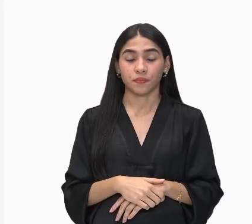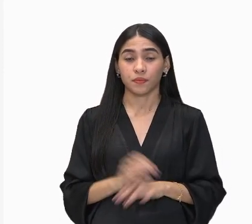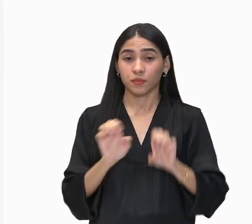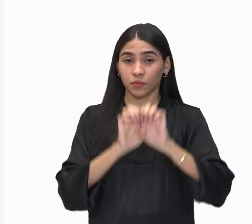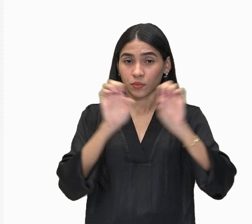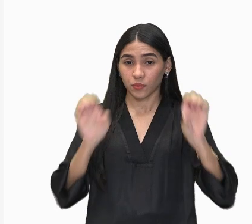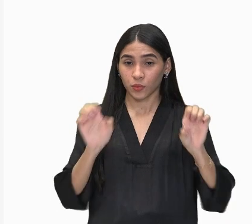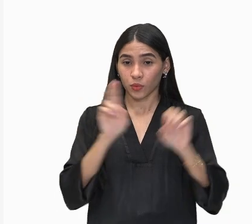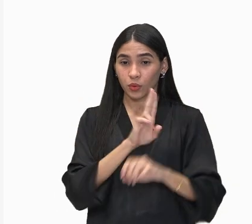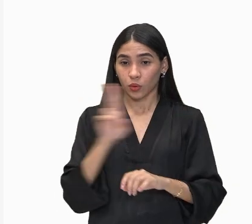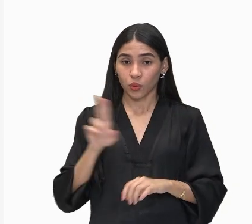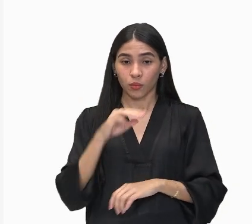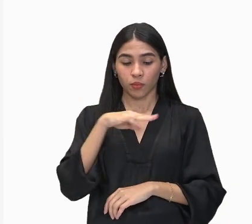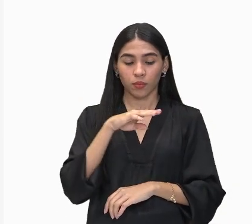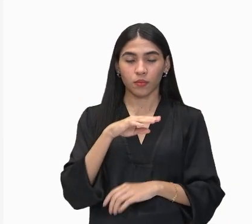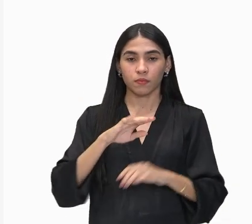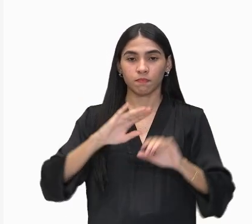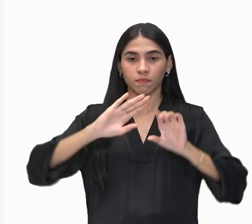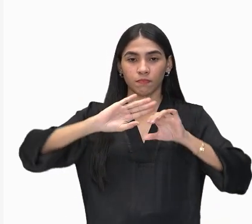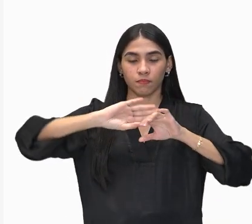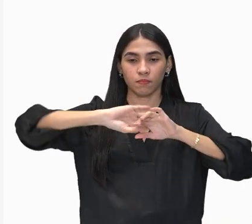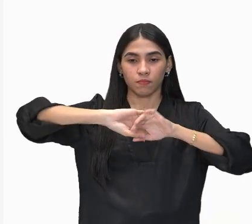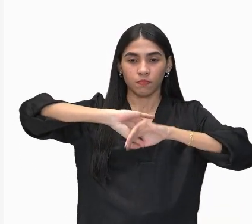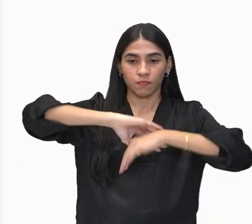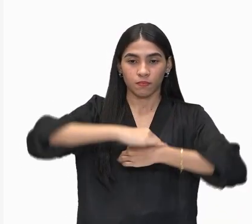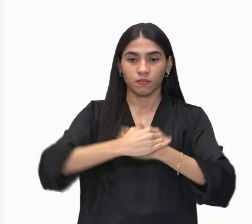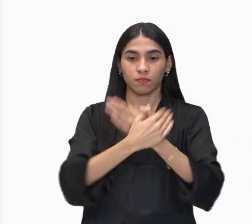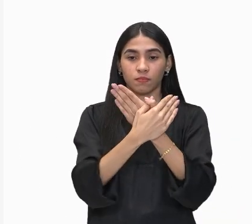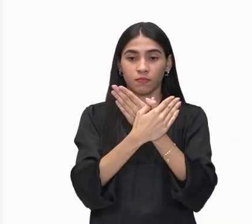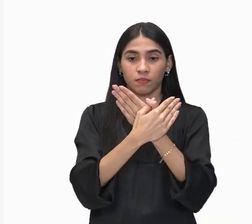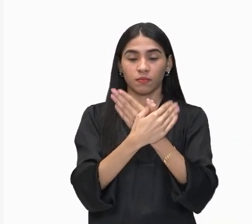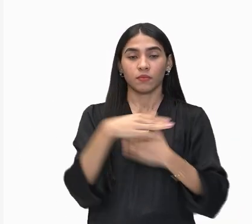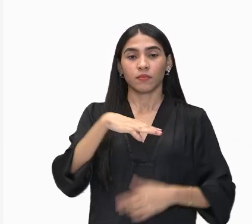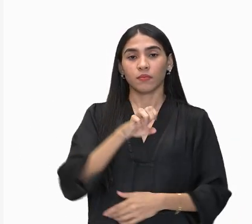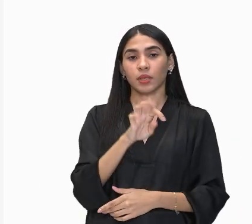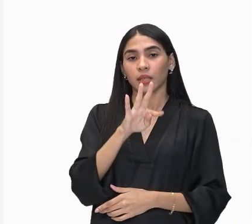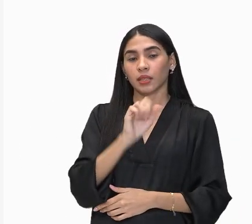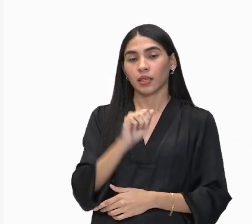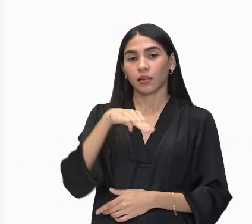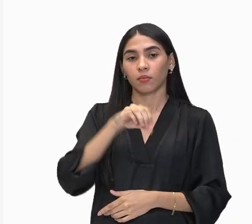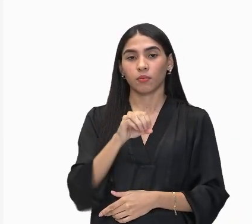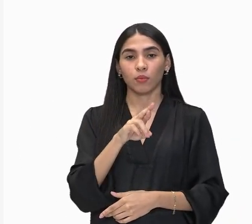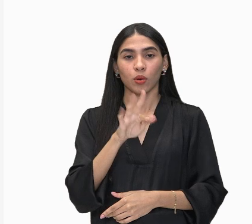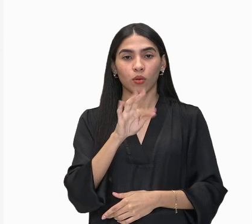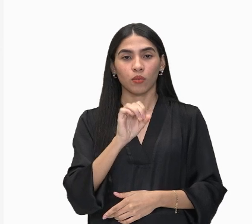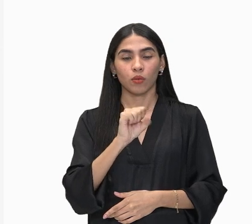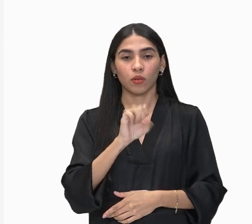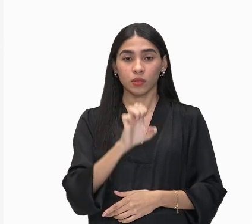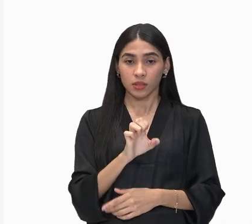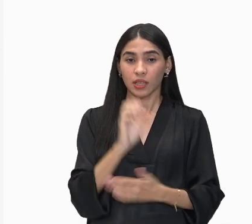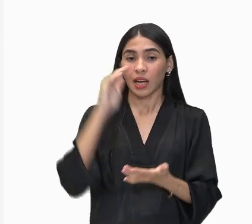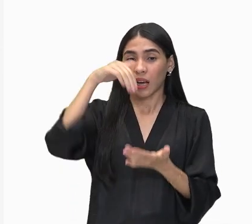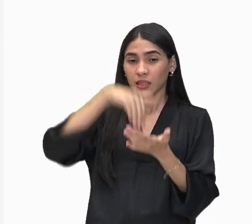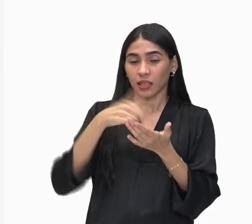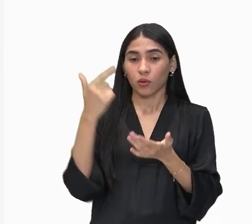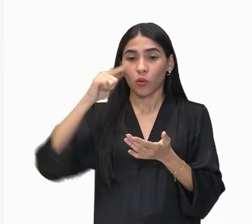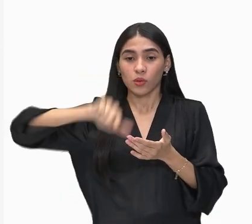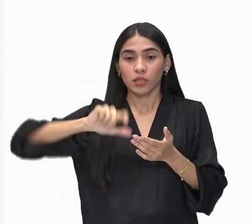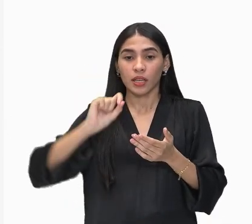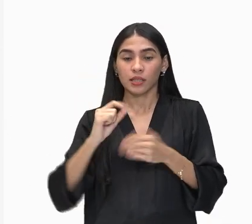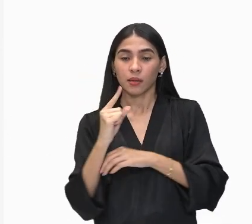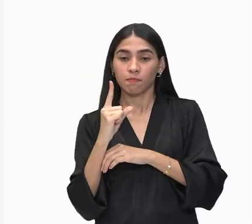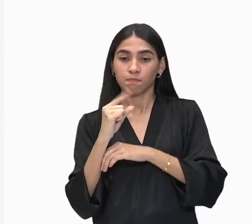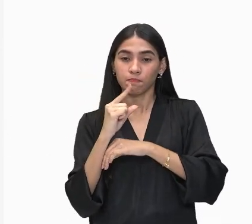fisiologia que se chama metamorfose, que vai desde a eclosão dos ovos, a formação juvenil, que